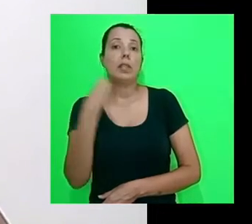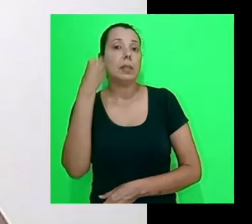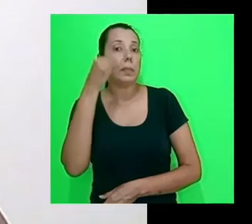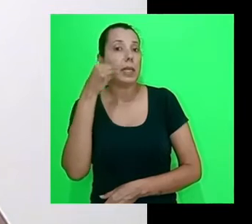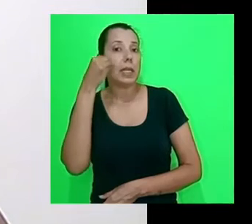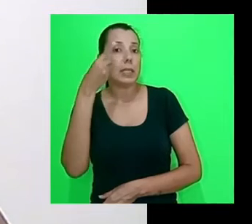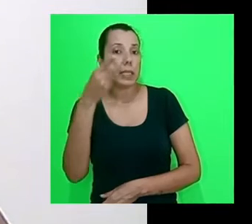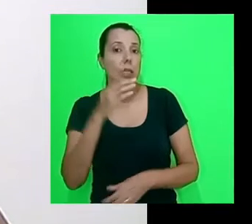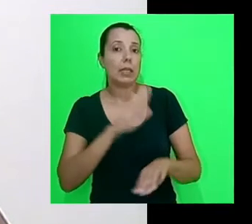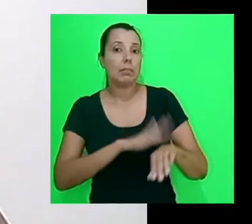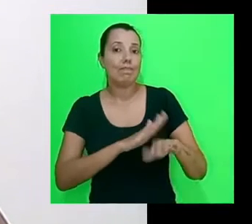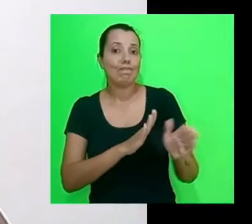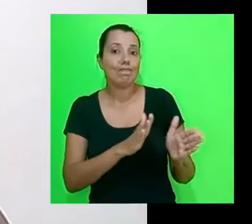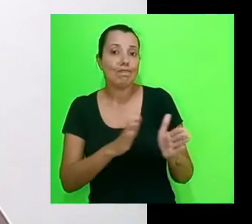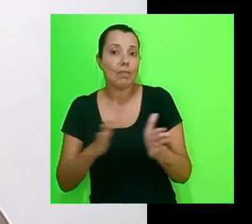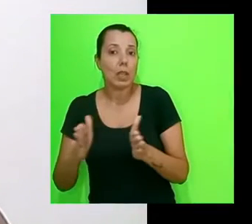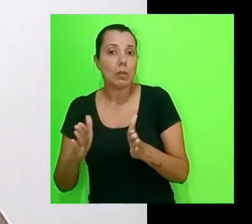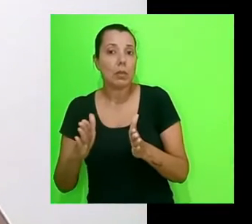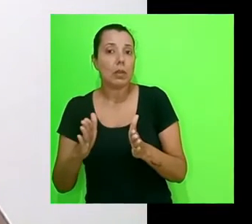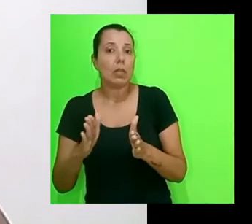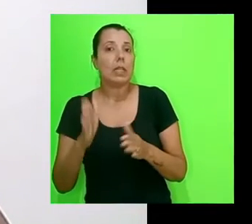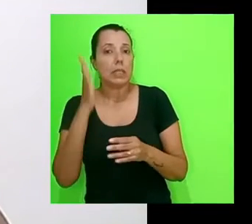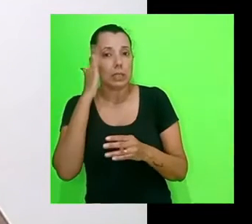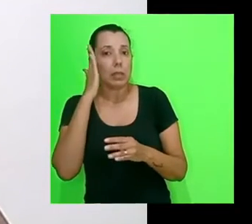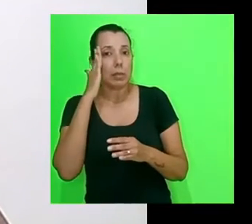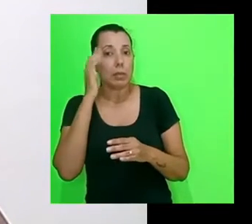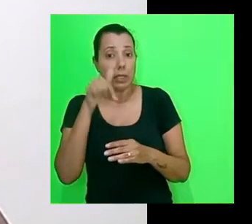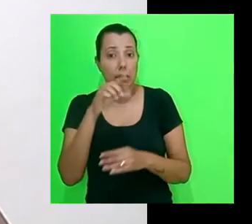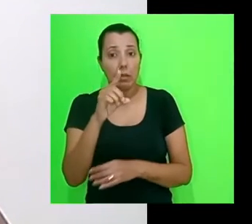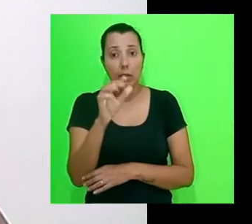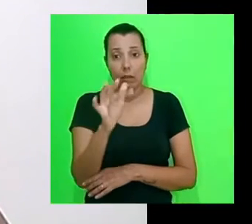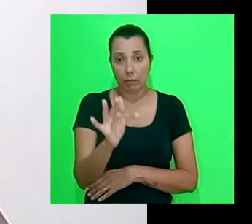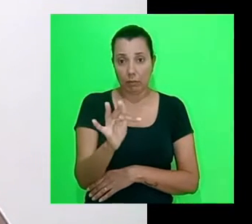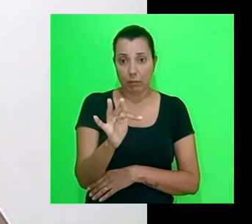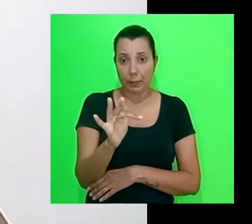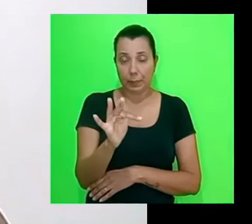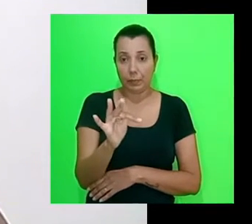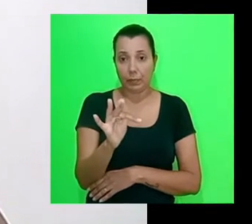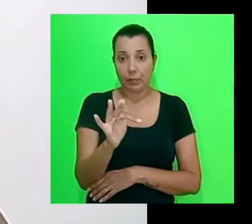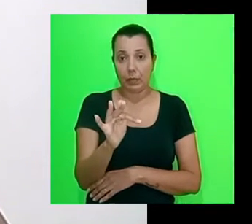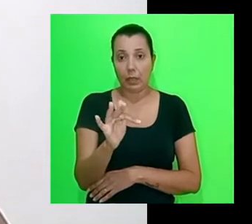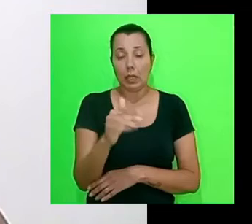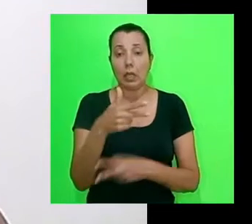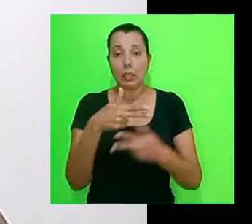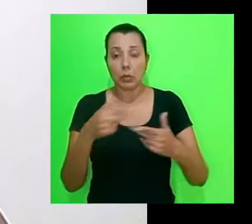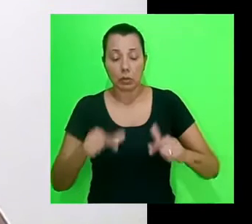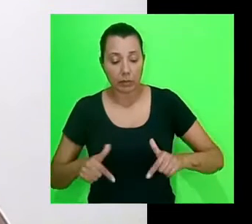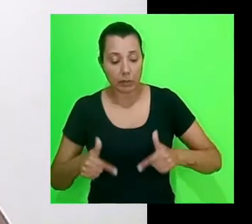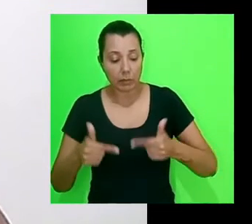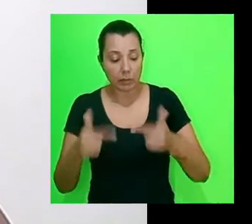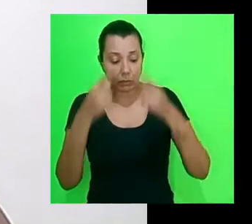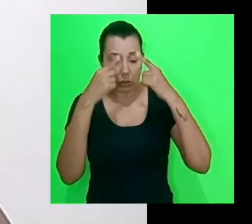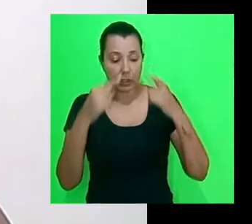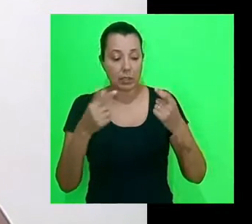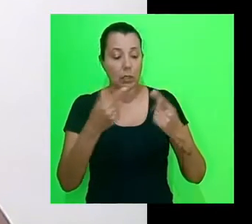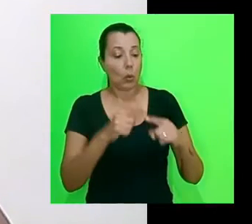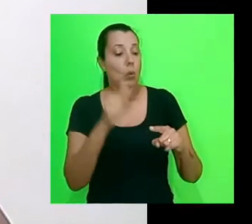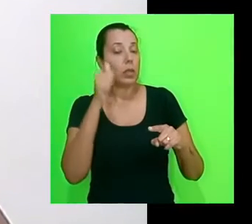os mesmos daquela época, né? Passou-se aí mais de 6